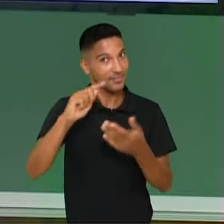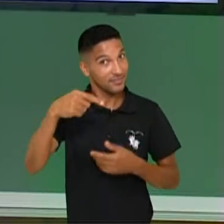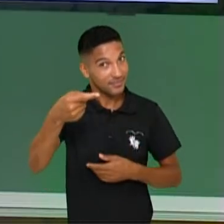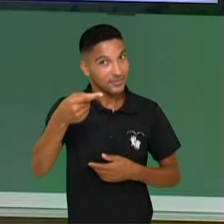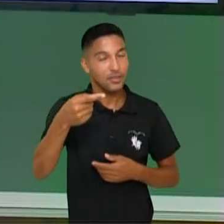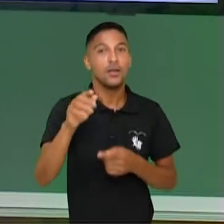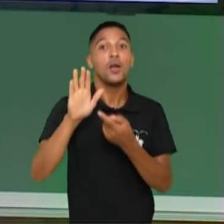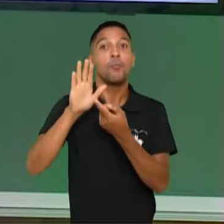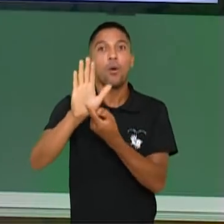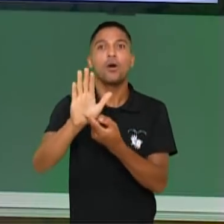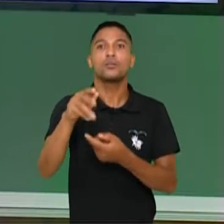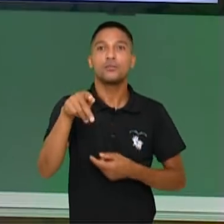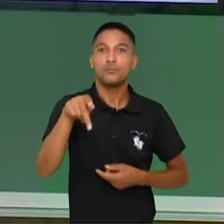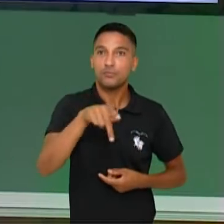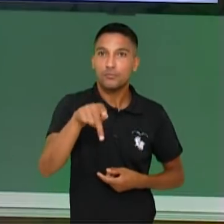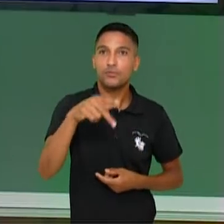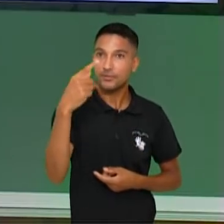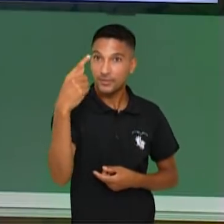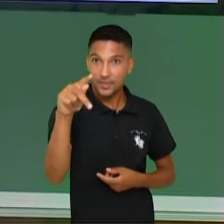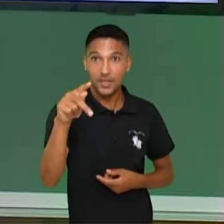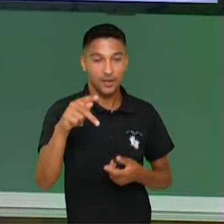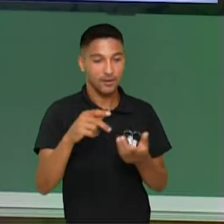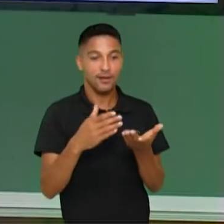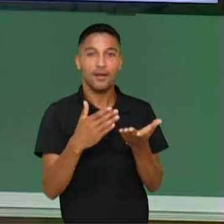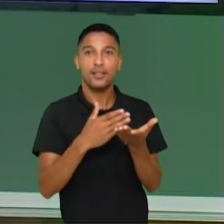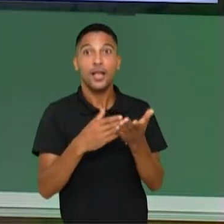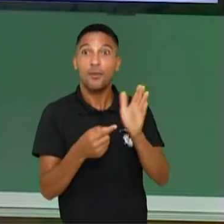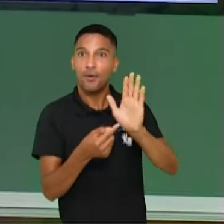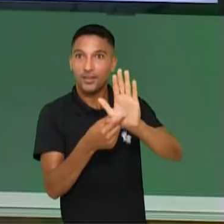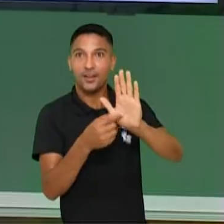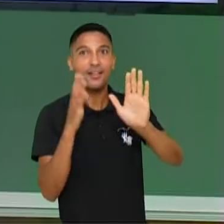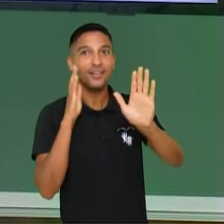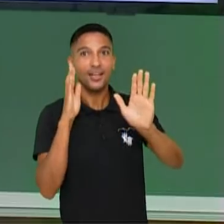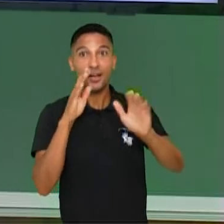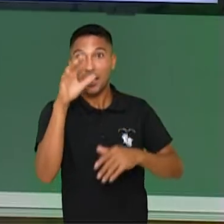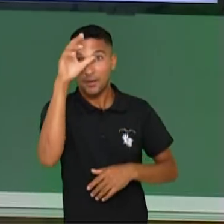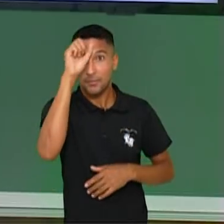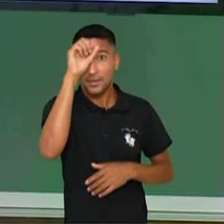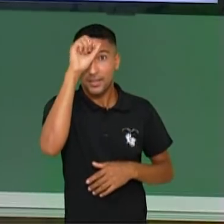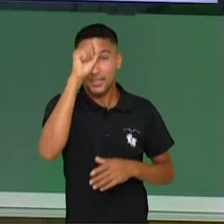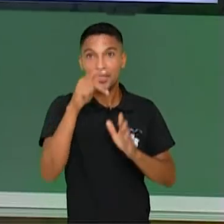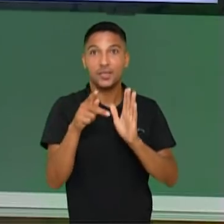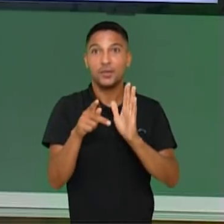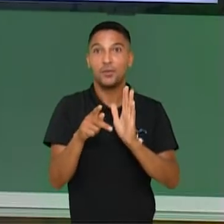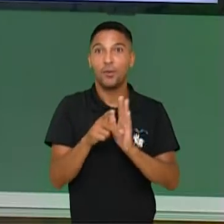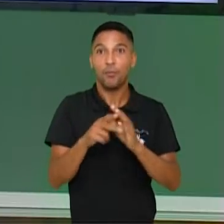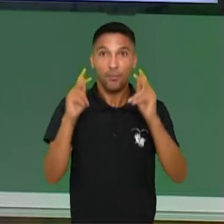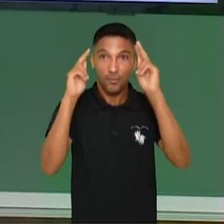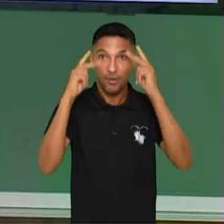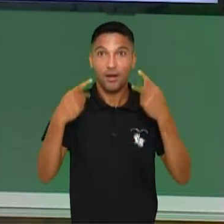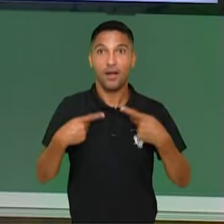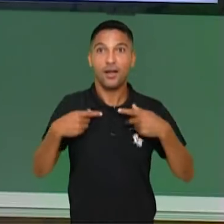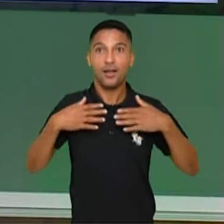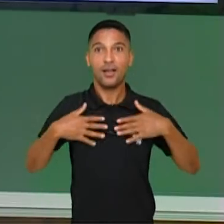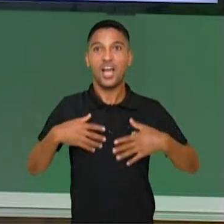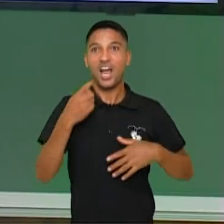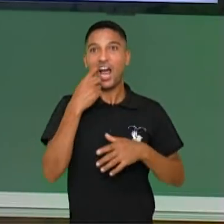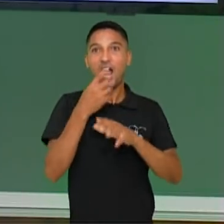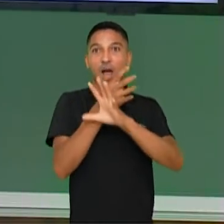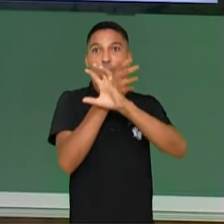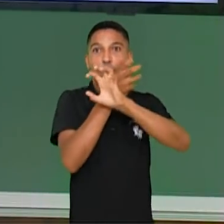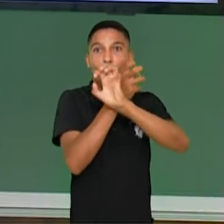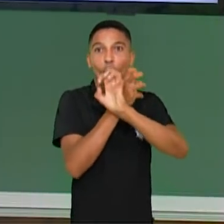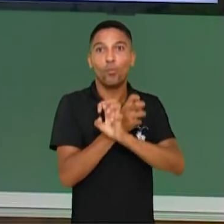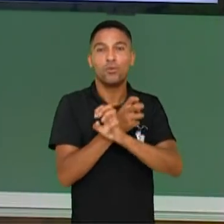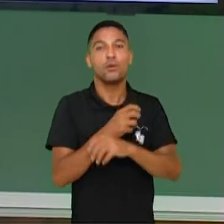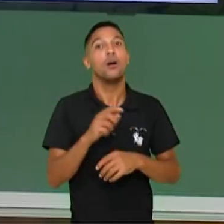mostra para a sua professora quanta coisa legal você está aprendendo. Lembrando que essa atividade é para casa, então você tem tempo, você pode fazer